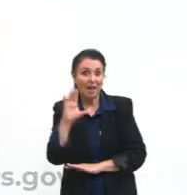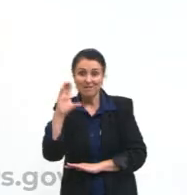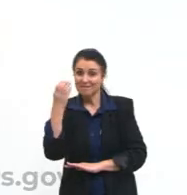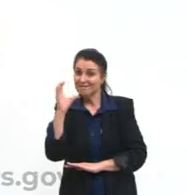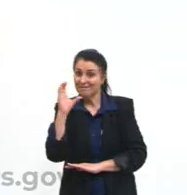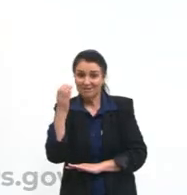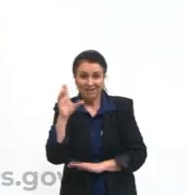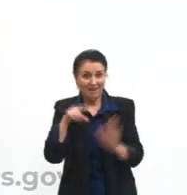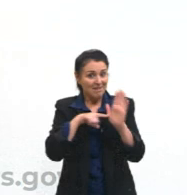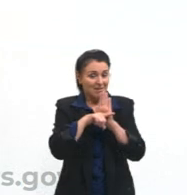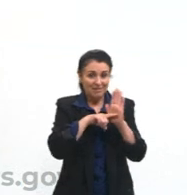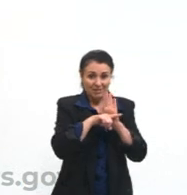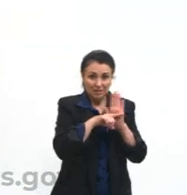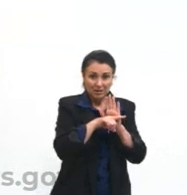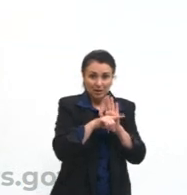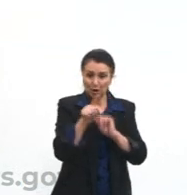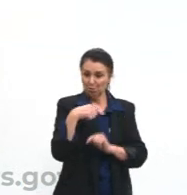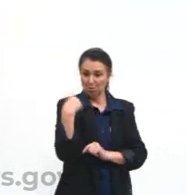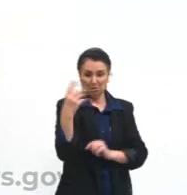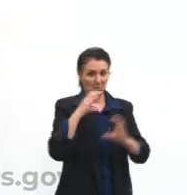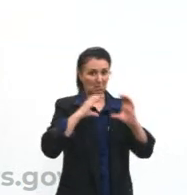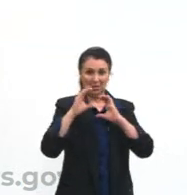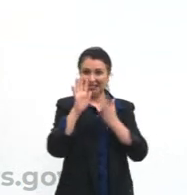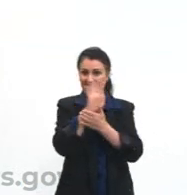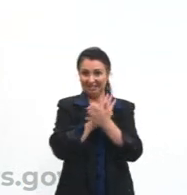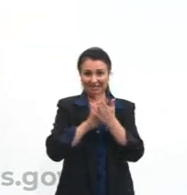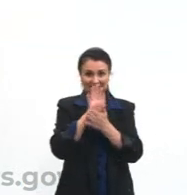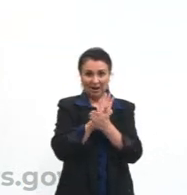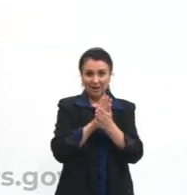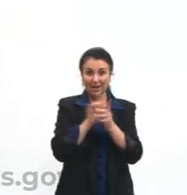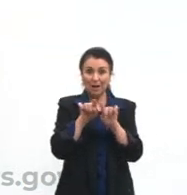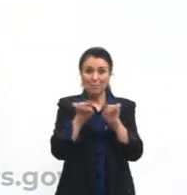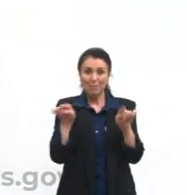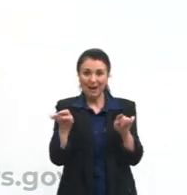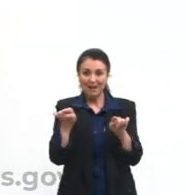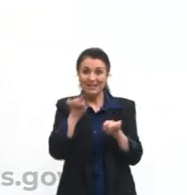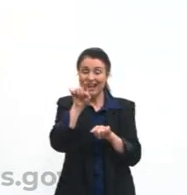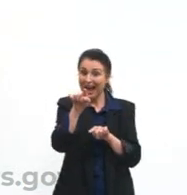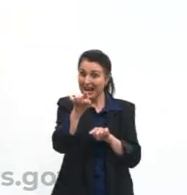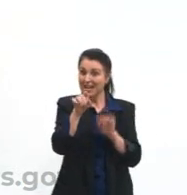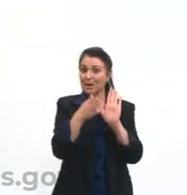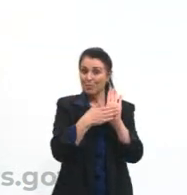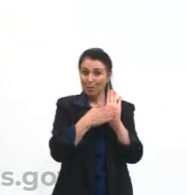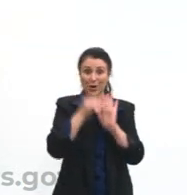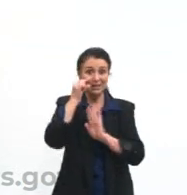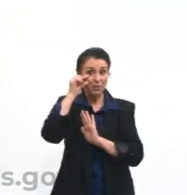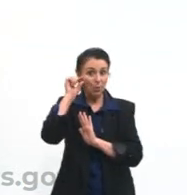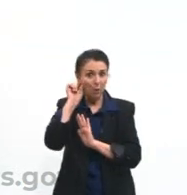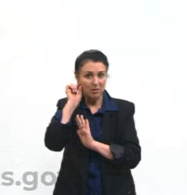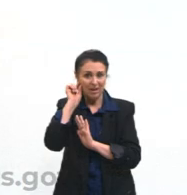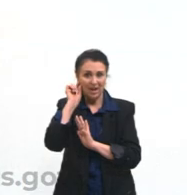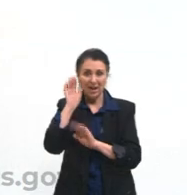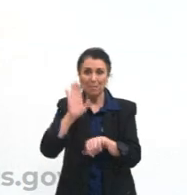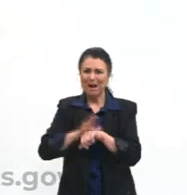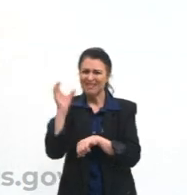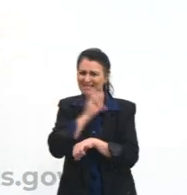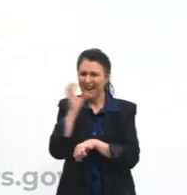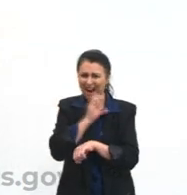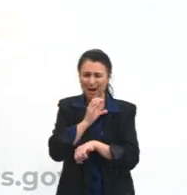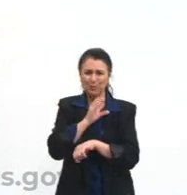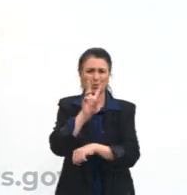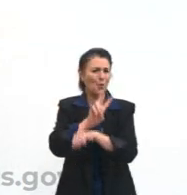uma voz científico mas ela passa alguns Campos a ciência avança é violentamente toda vai pegar aqui toda ordem e progresso